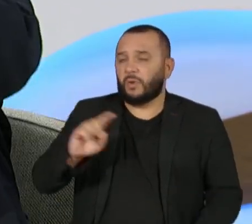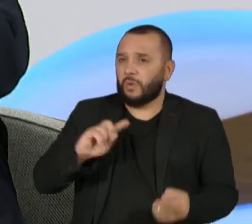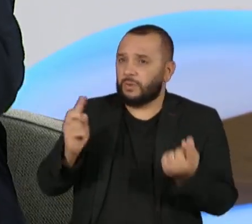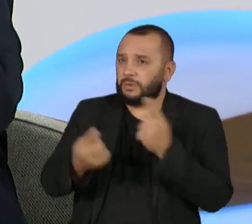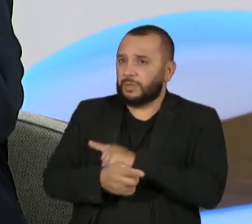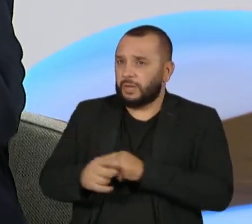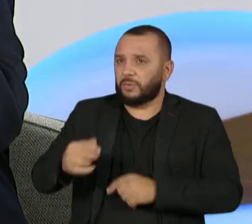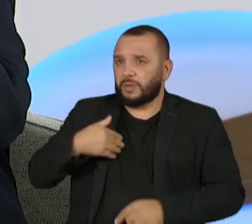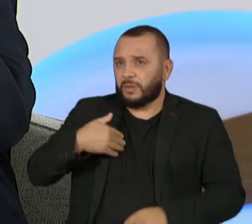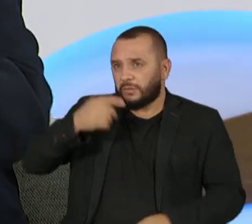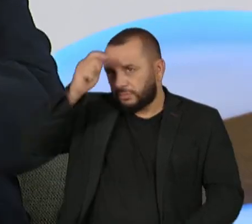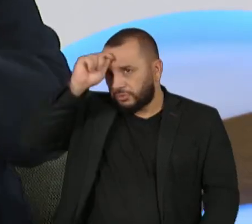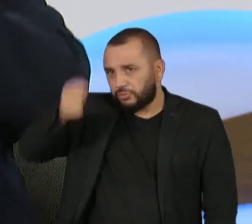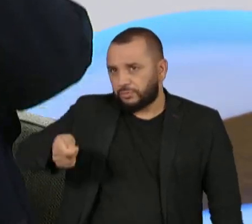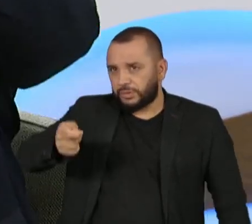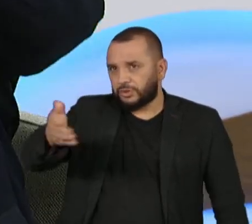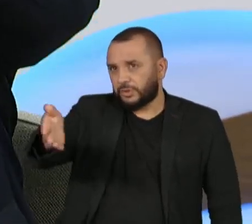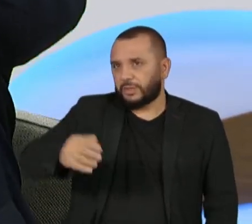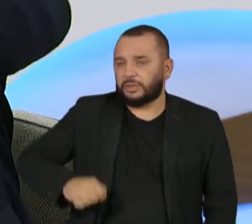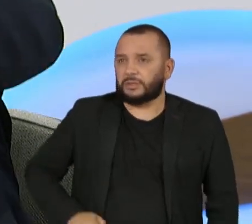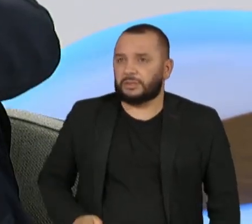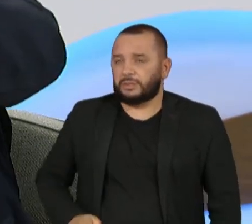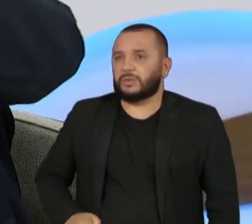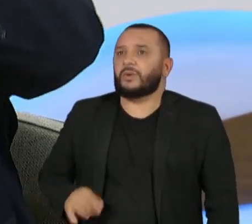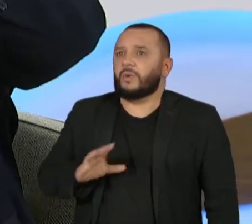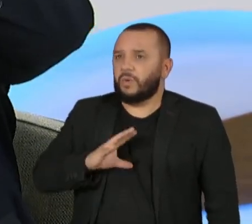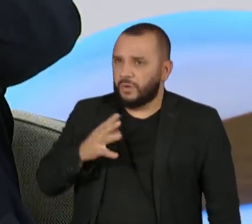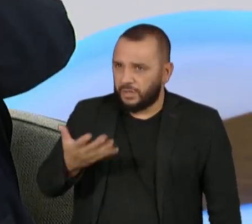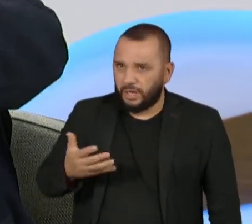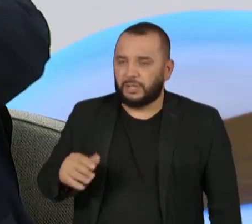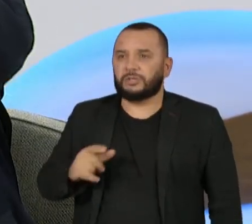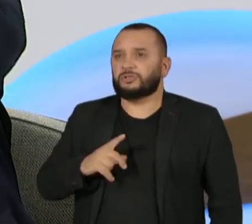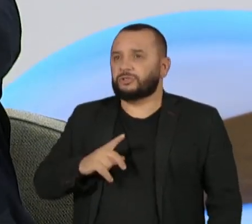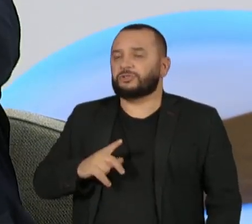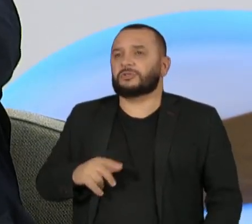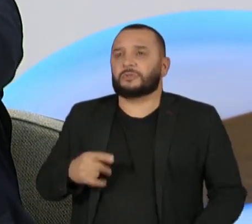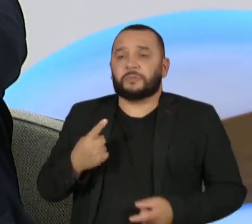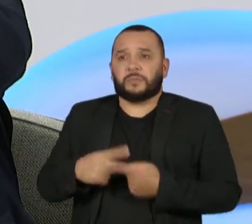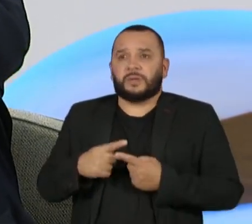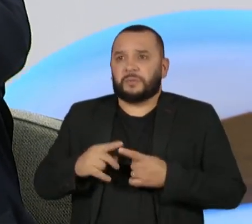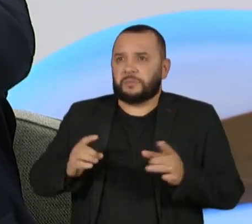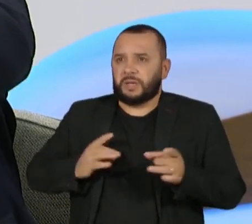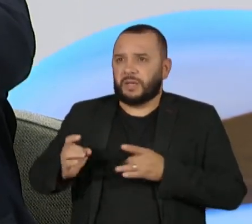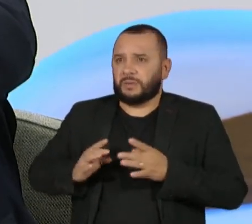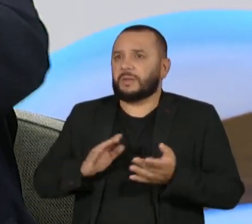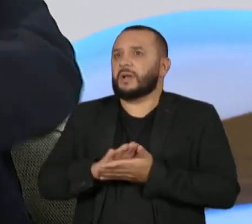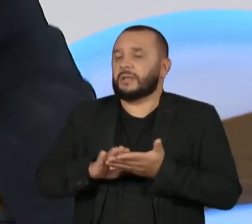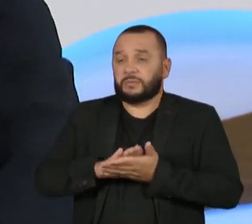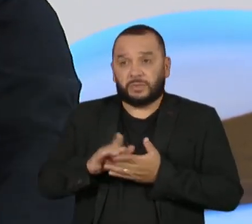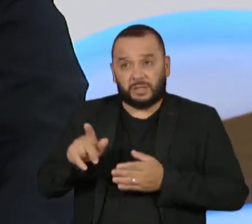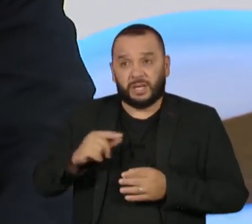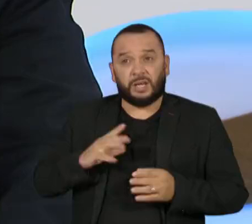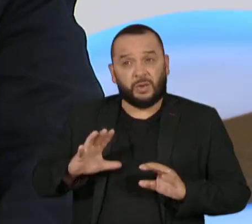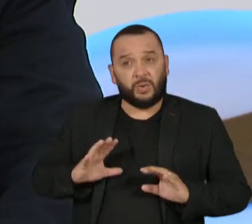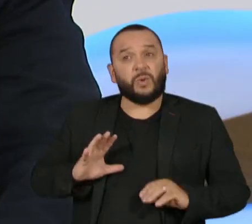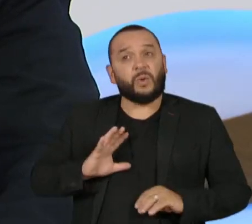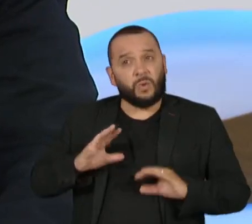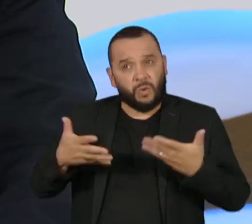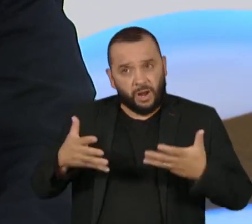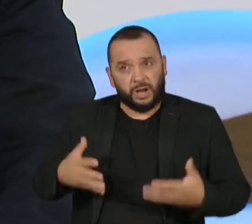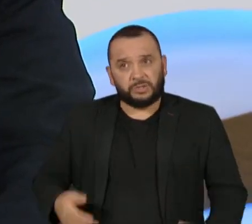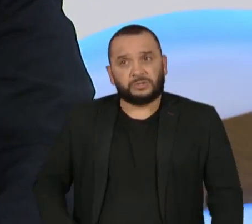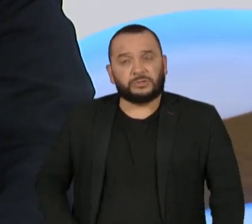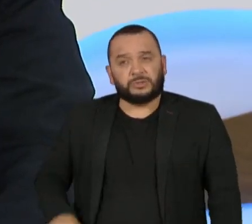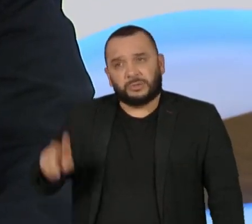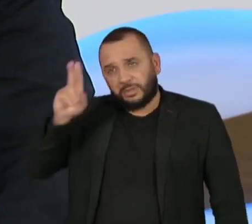o homenageio. Homenageio pela coragem, pelo desassombro, porque isto custa caro. Lembro de um texto